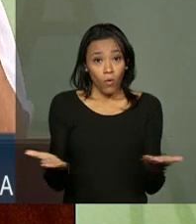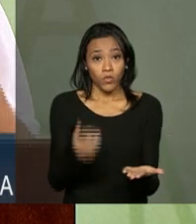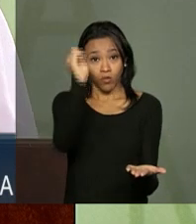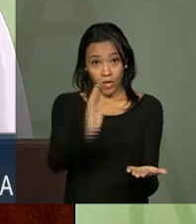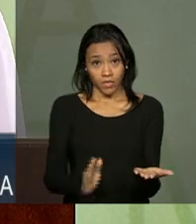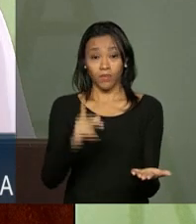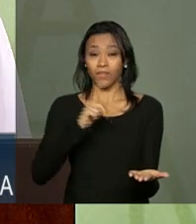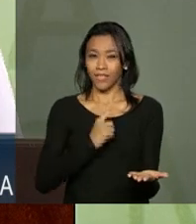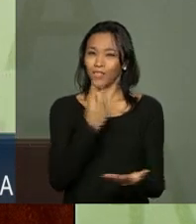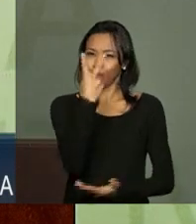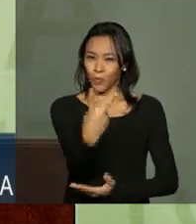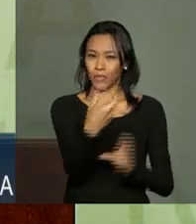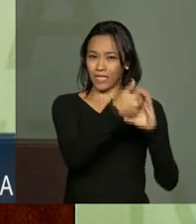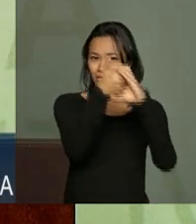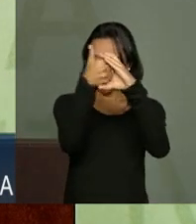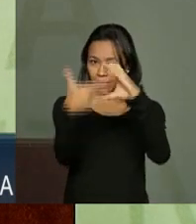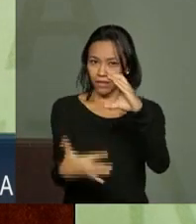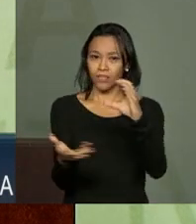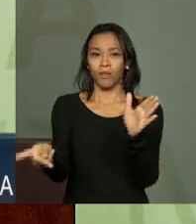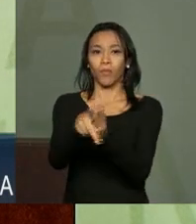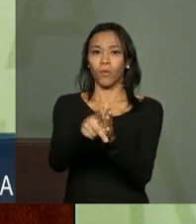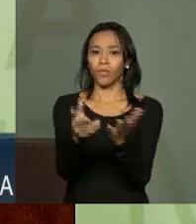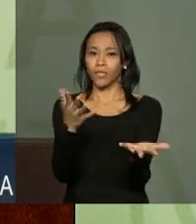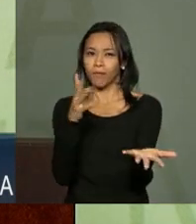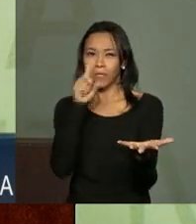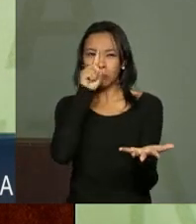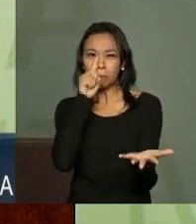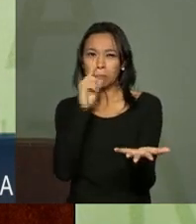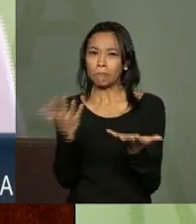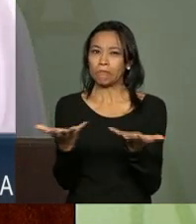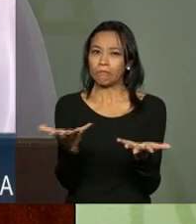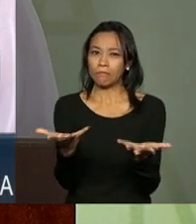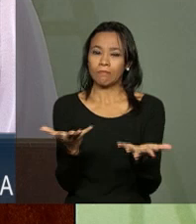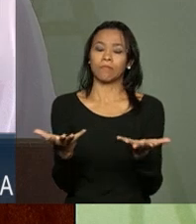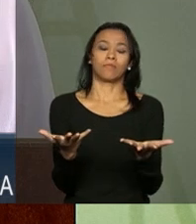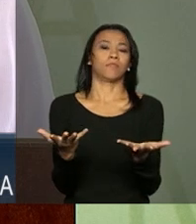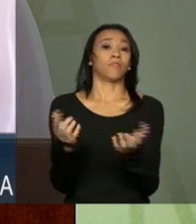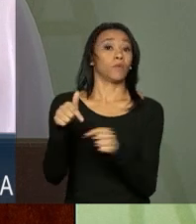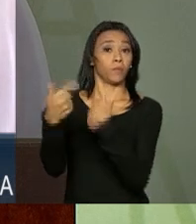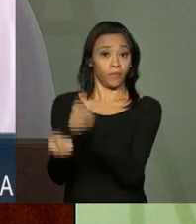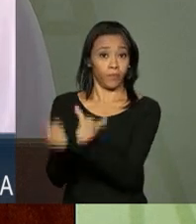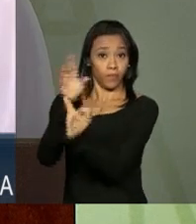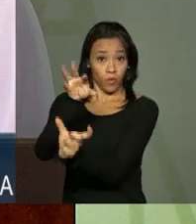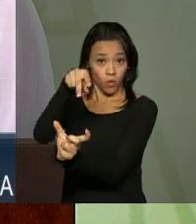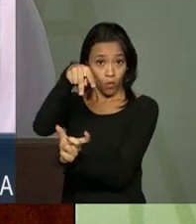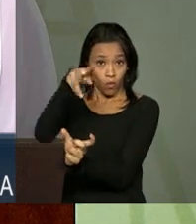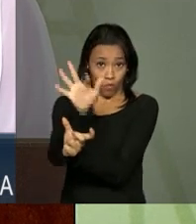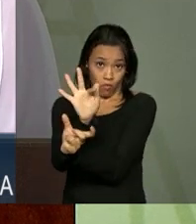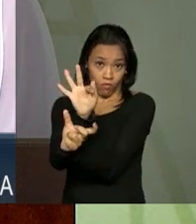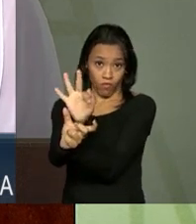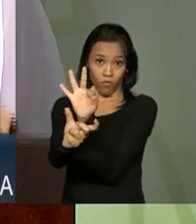os dois aspectos da democracia ameaçados. O aspecto formal, que é